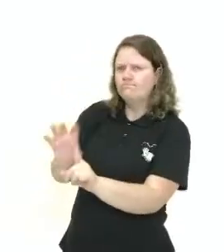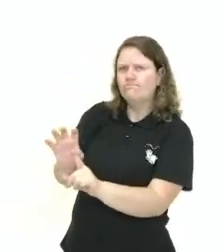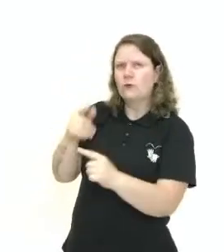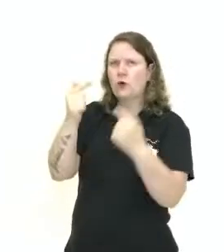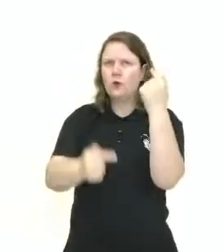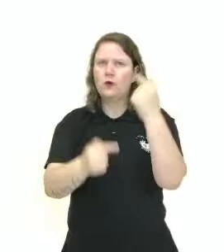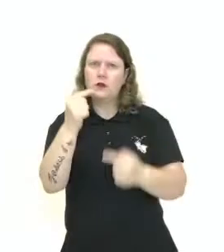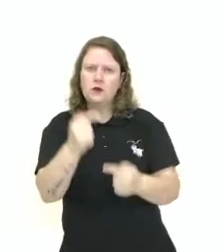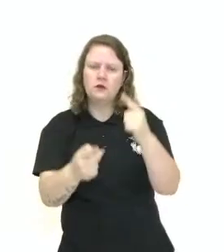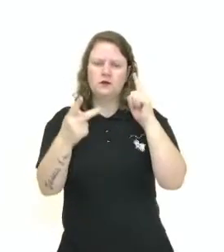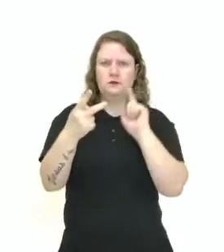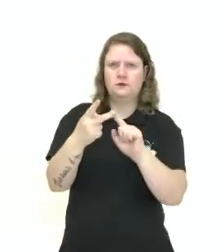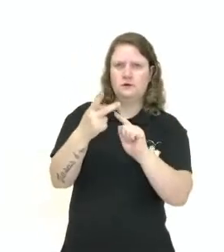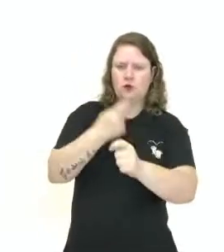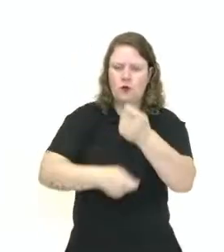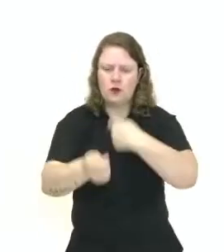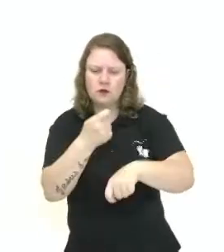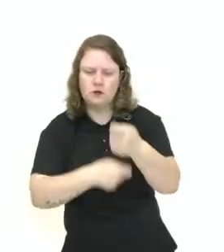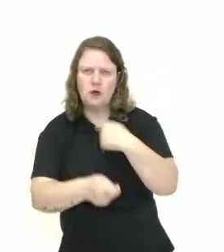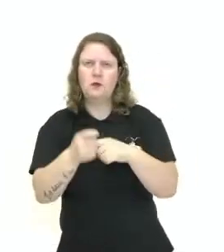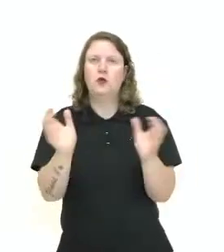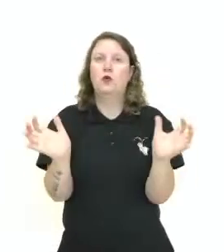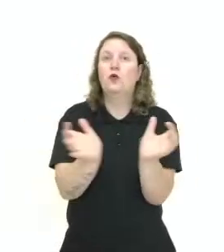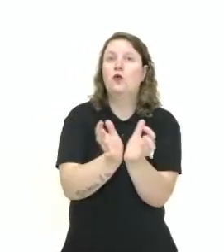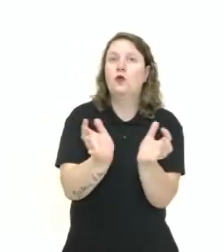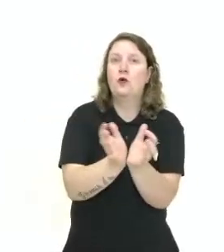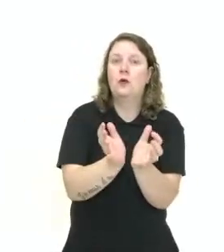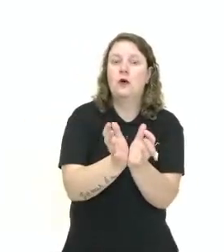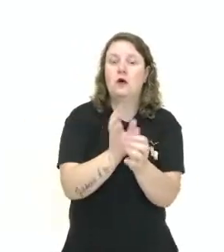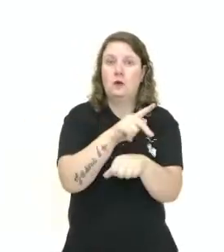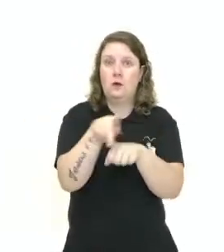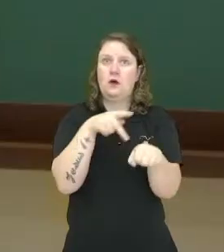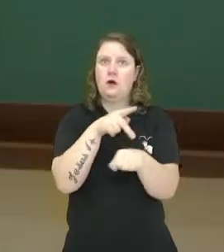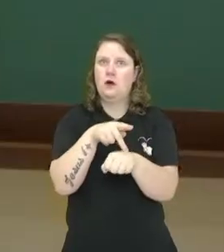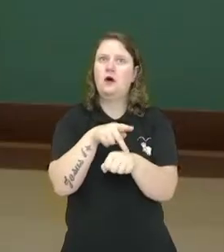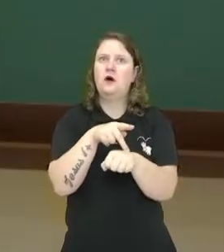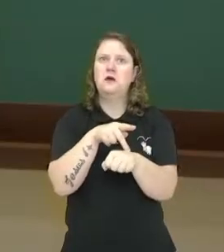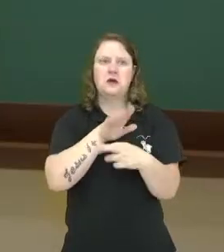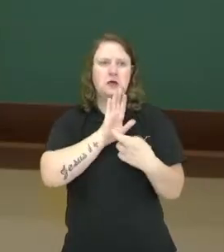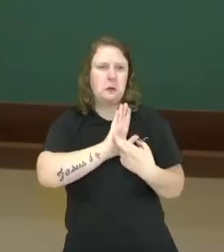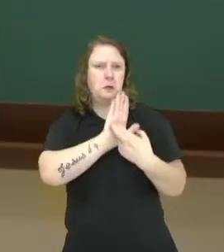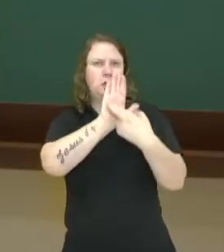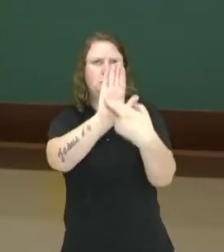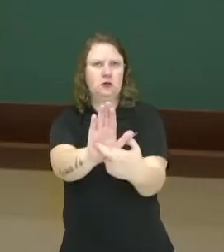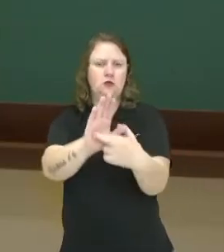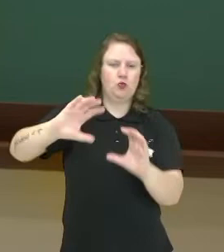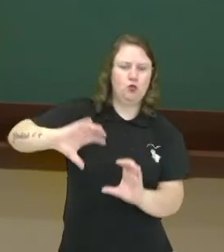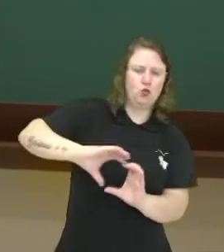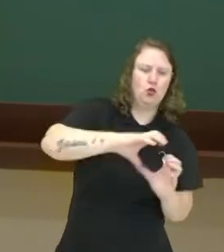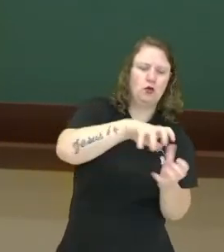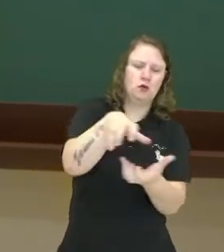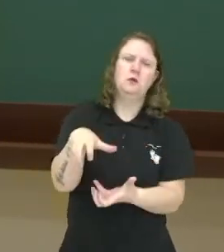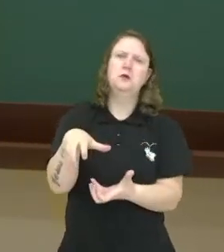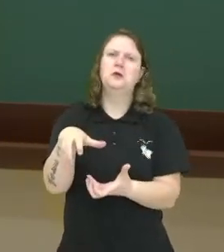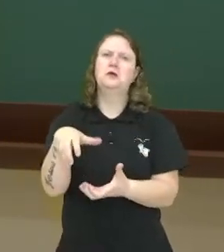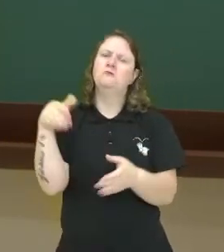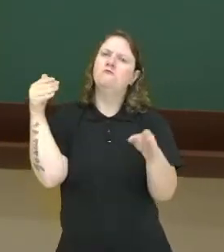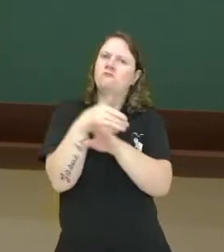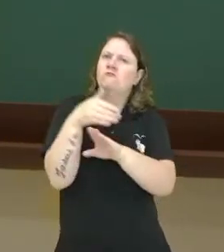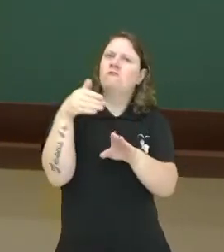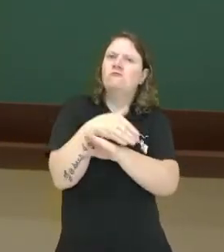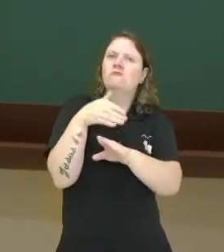de países que recentemente aumentaram sua presença nos assuntos globais. Que assuntos globais são esses?